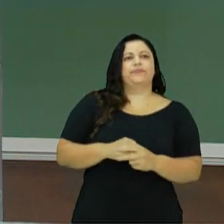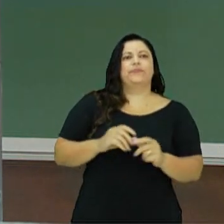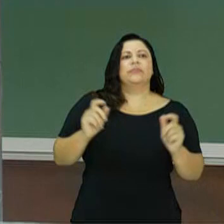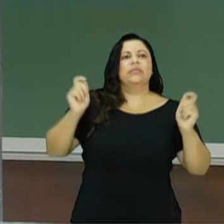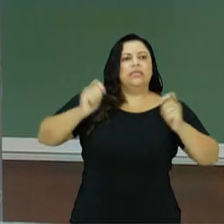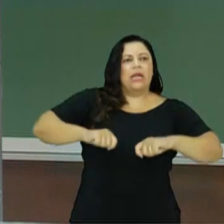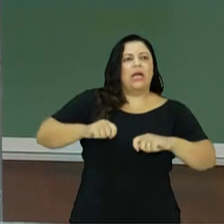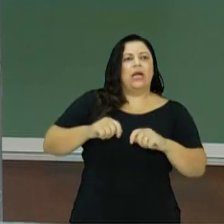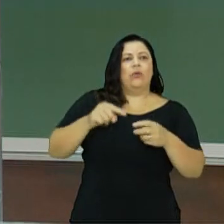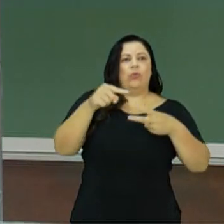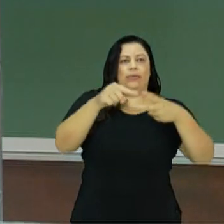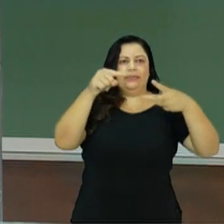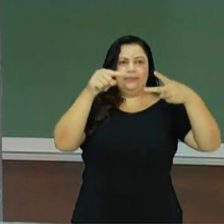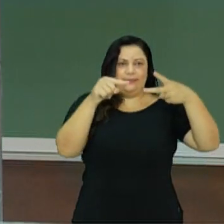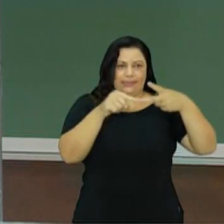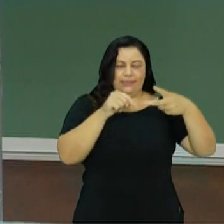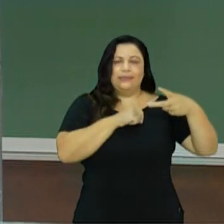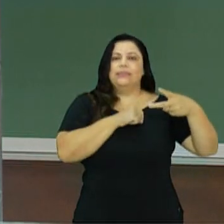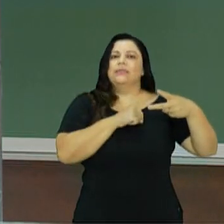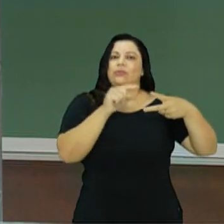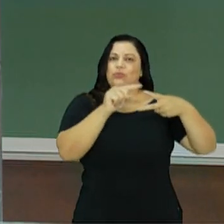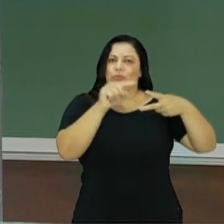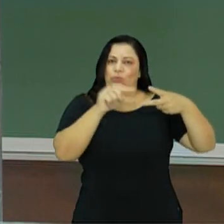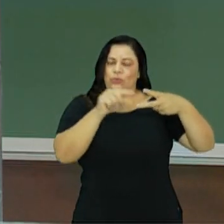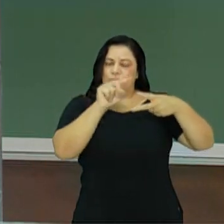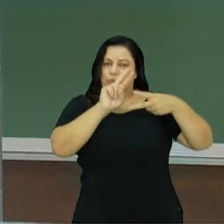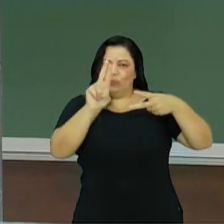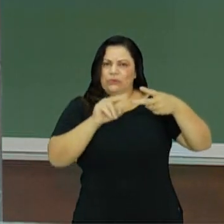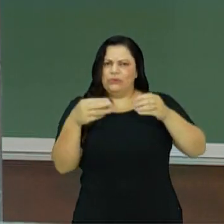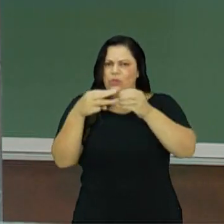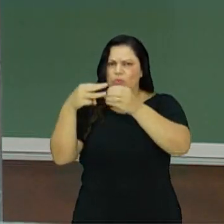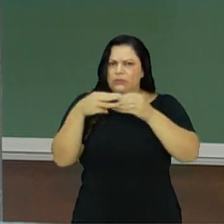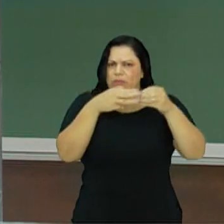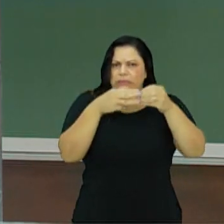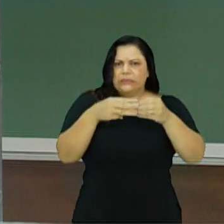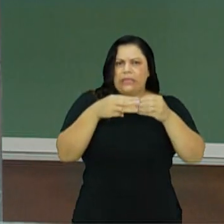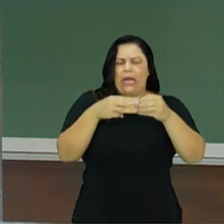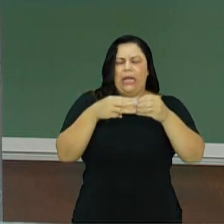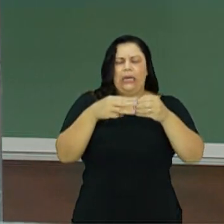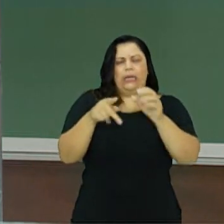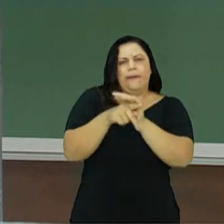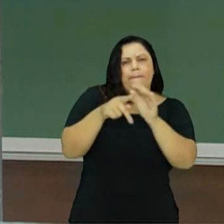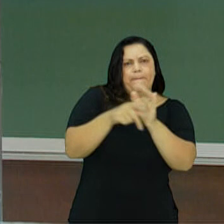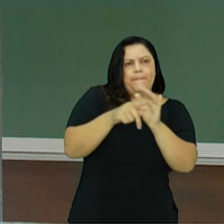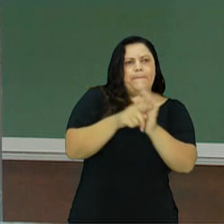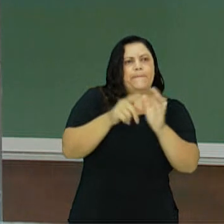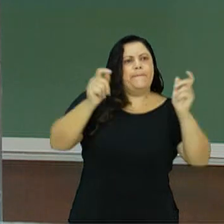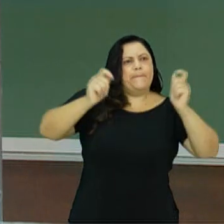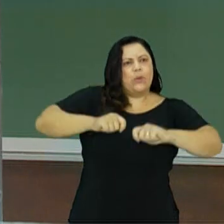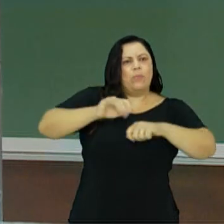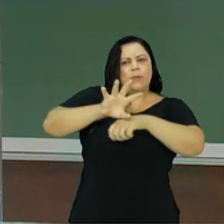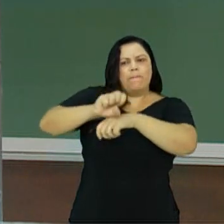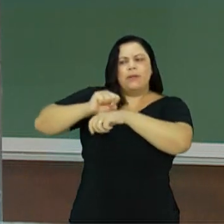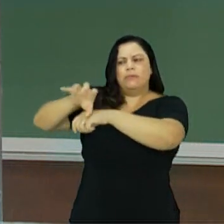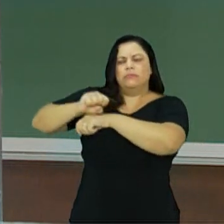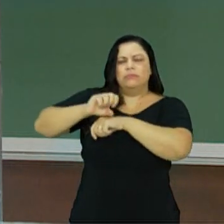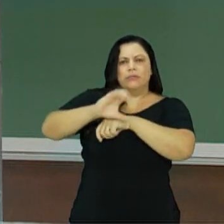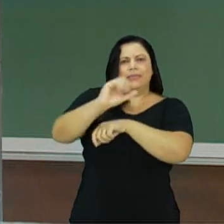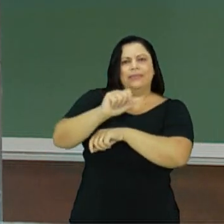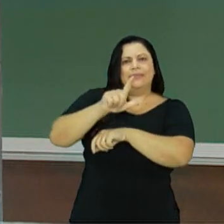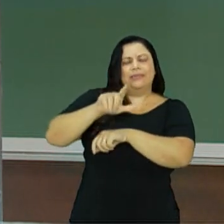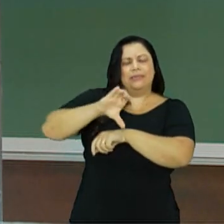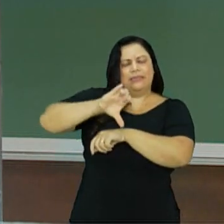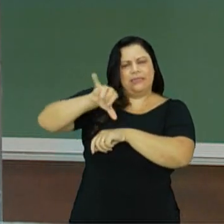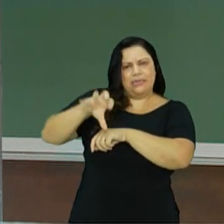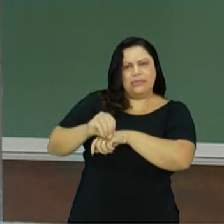osteoblastos e os osteoclastos são células responsáveis, respectivamente, pela captura de cálcio e pela